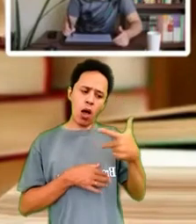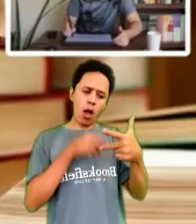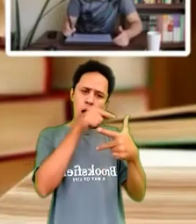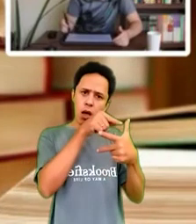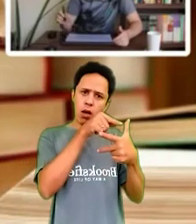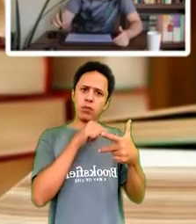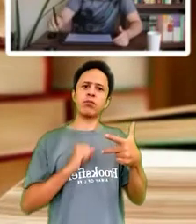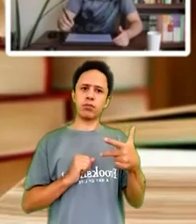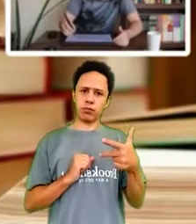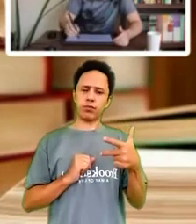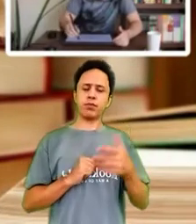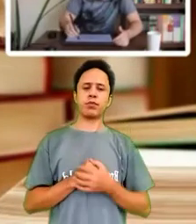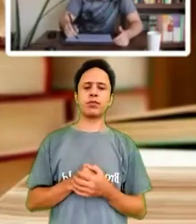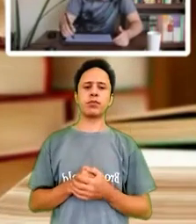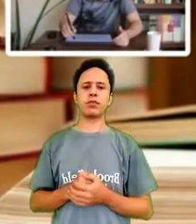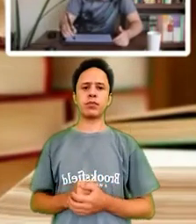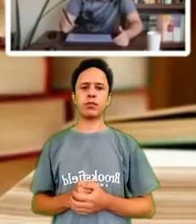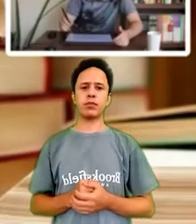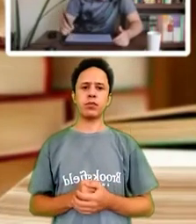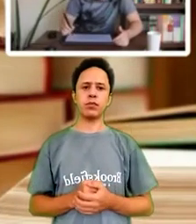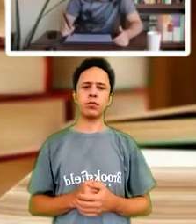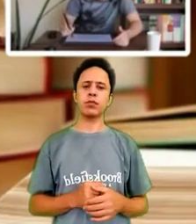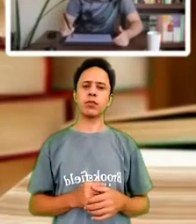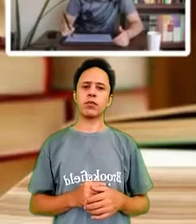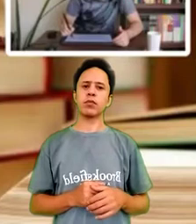pessoa, usam, né, já que são os dois,